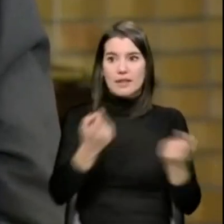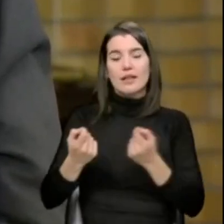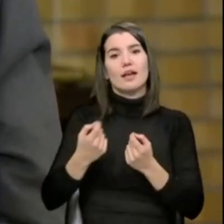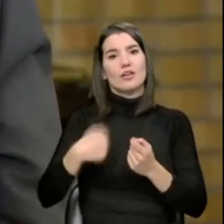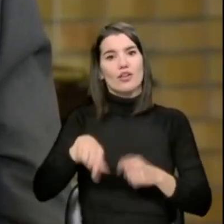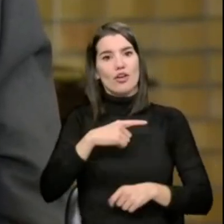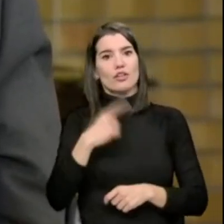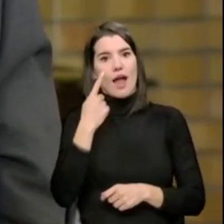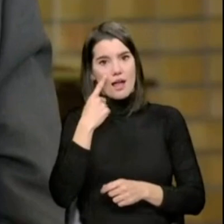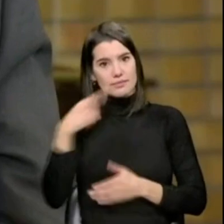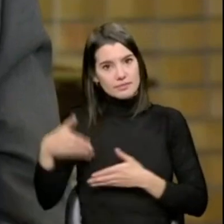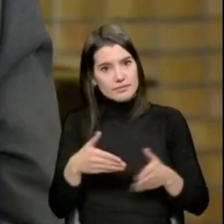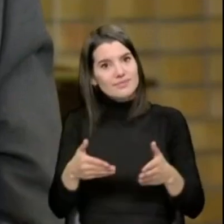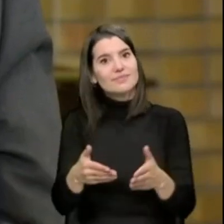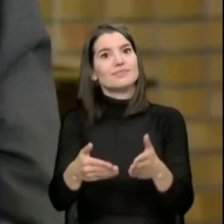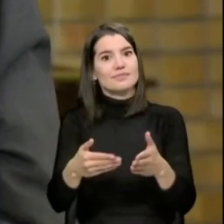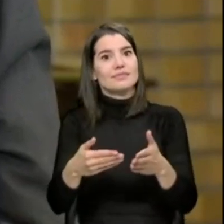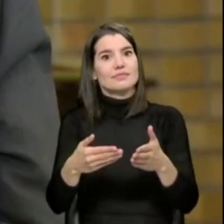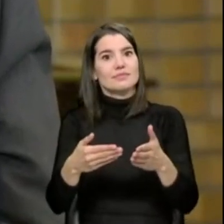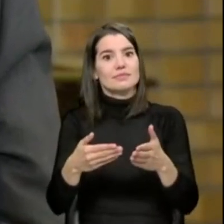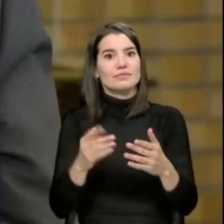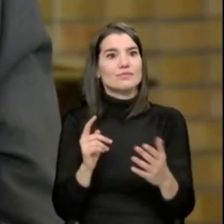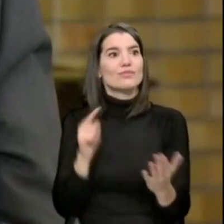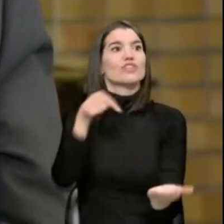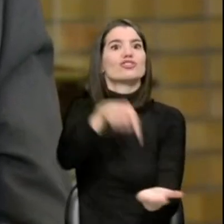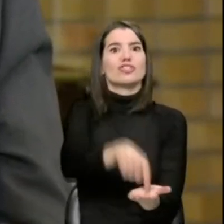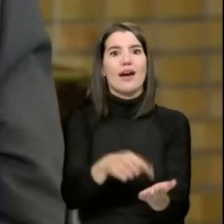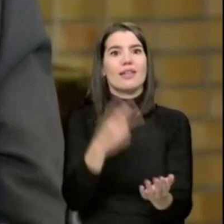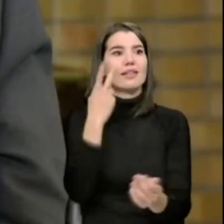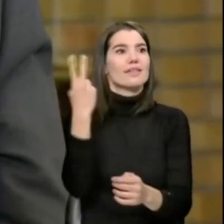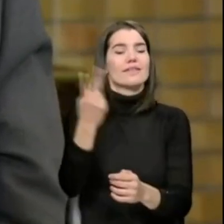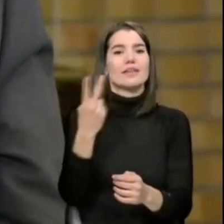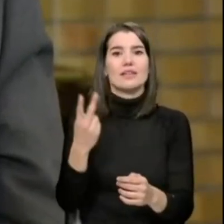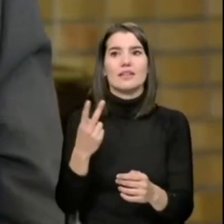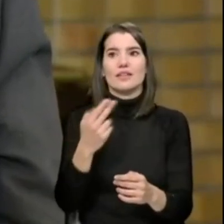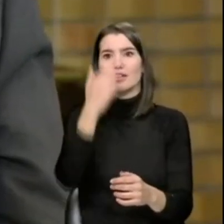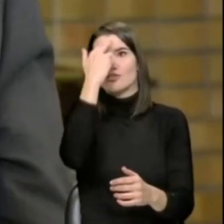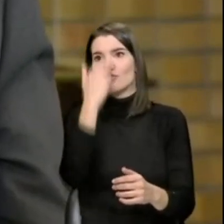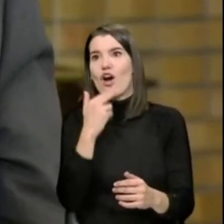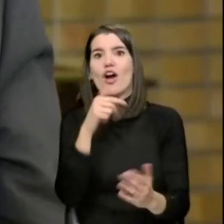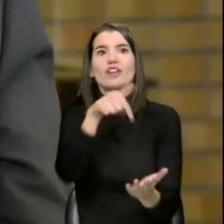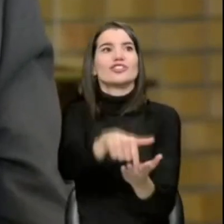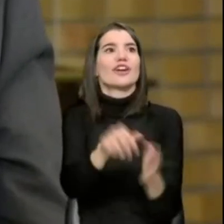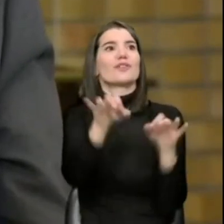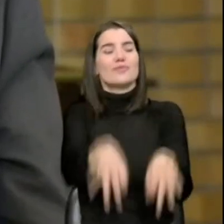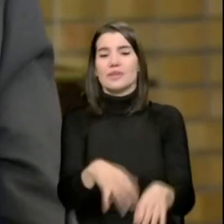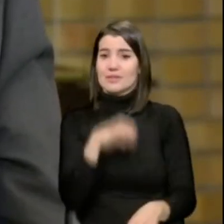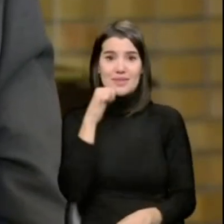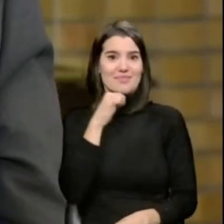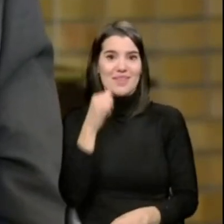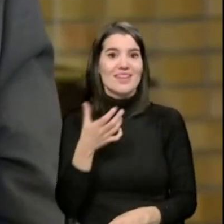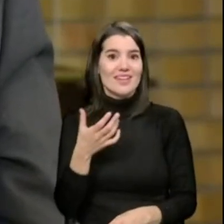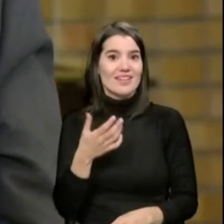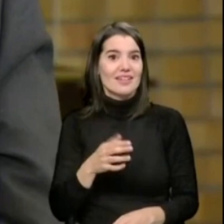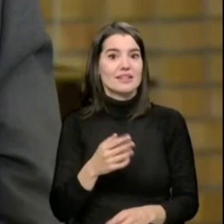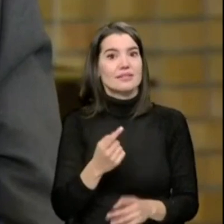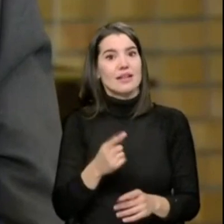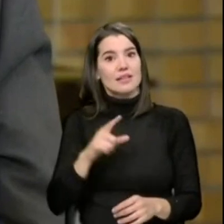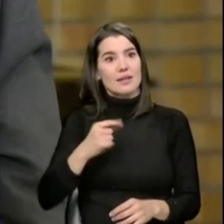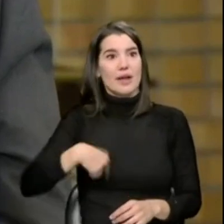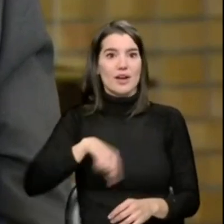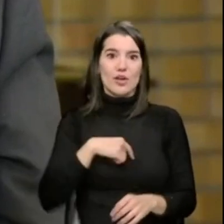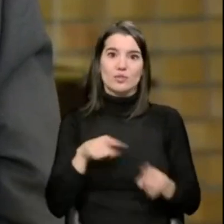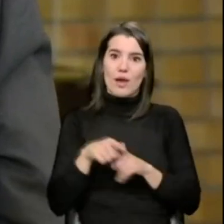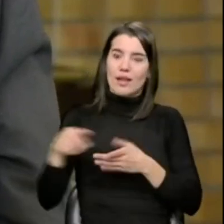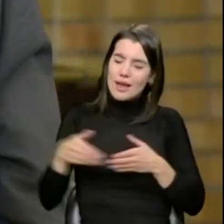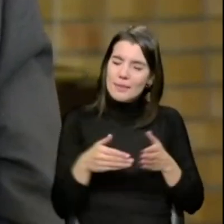caminho, não chegámos já ao ponto de chegada da vida, da sociedade, da história, não é? E isso também nos faz peregrinos, e